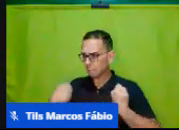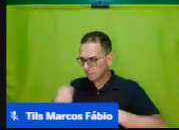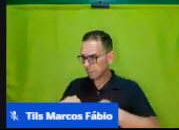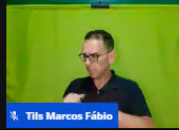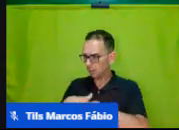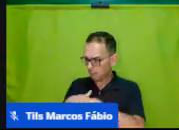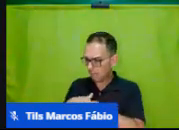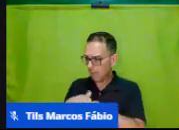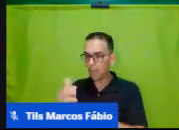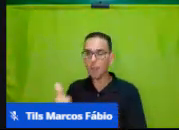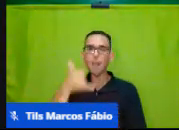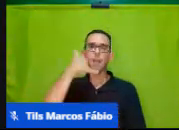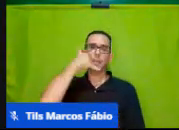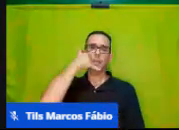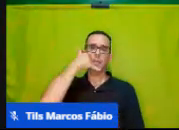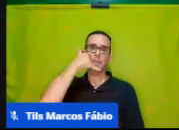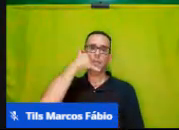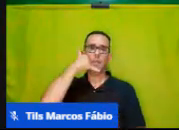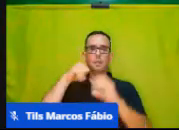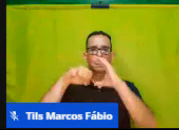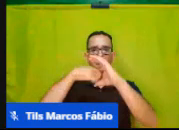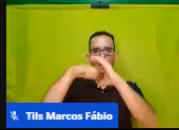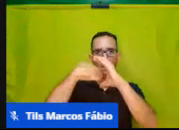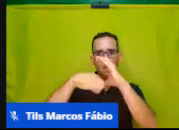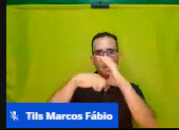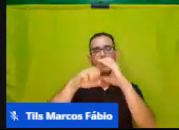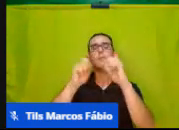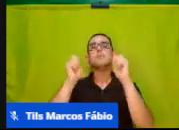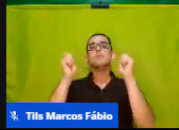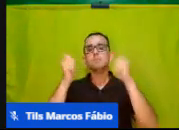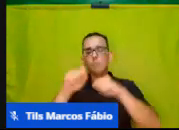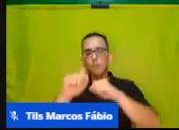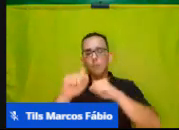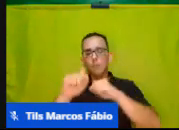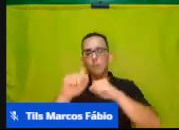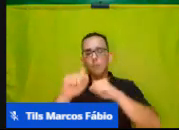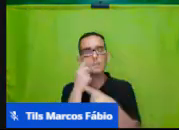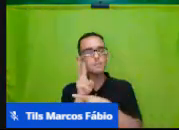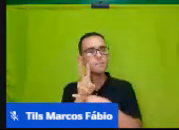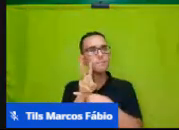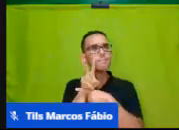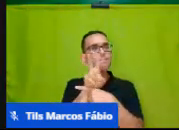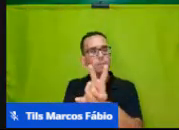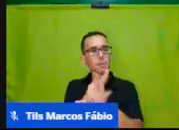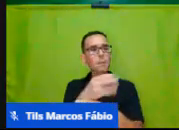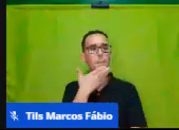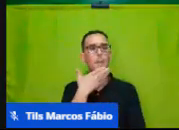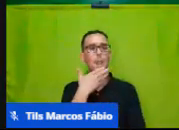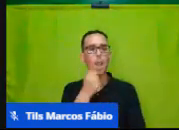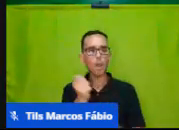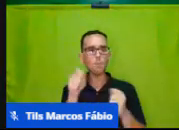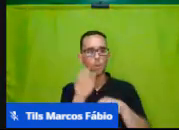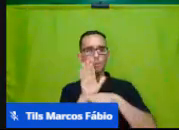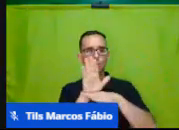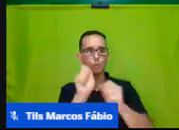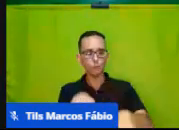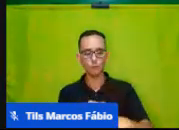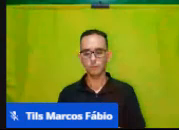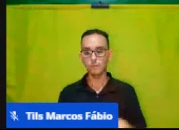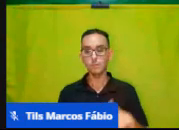entre em contato conosco, nós estamos à disposição e a gente vai procurar contribuir da melhor maneira possível. Então, a gente